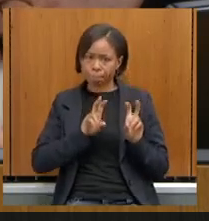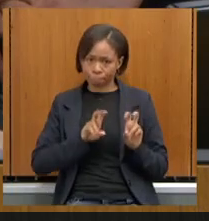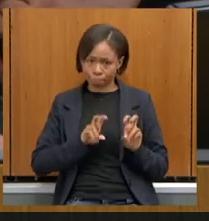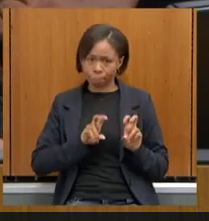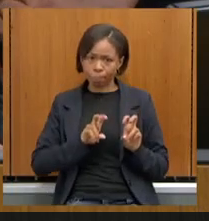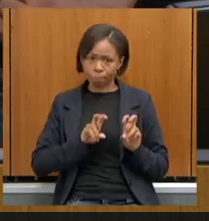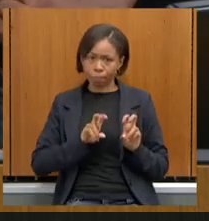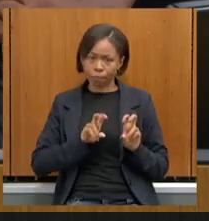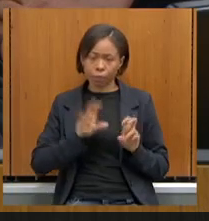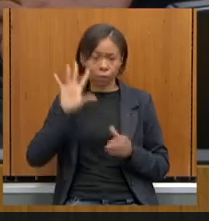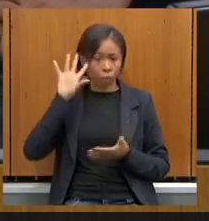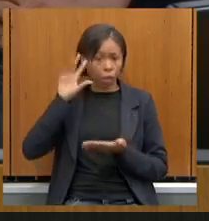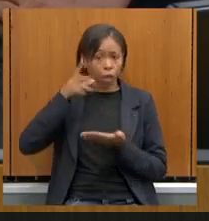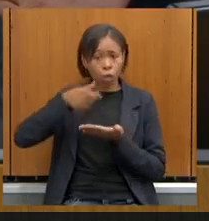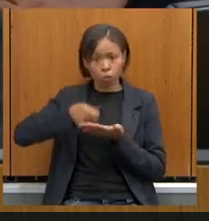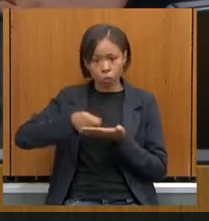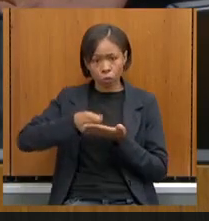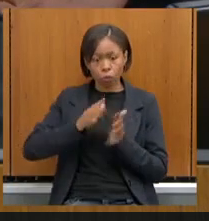desta reunião.